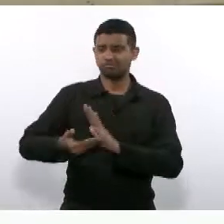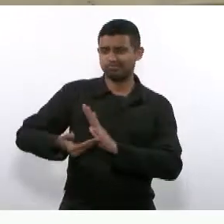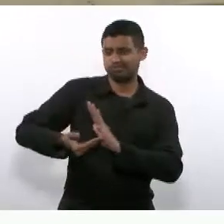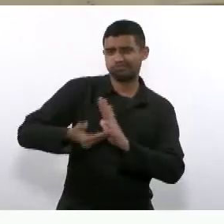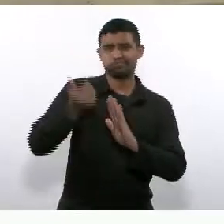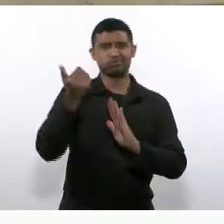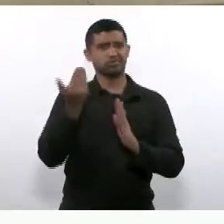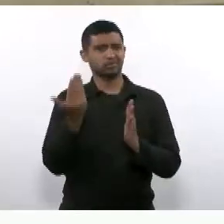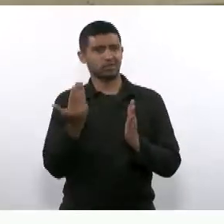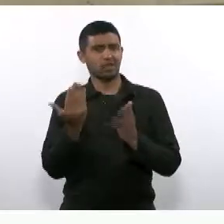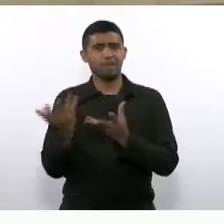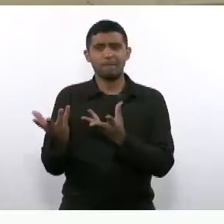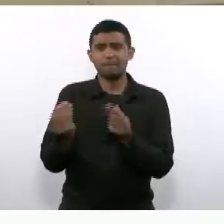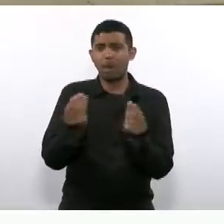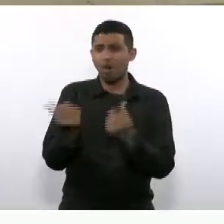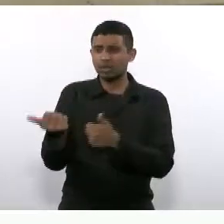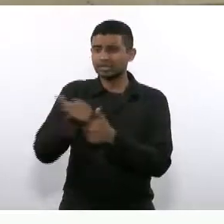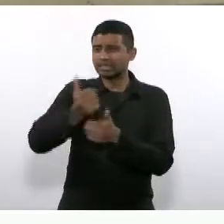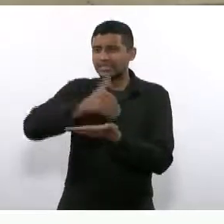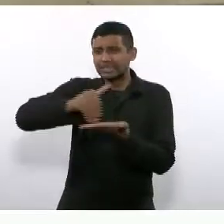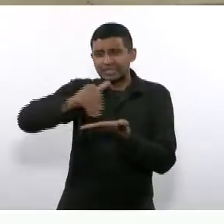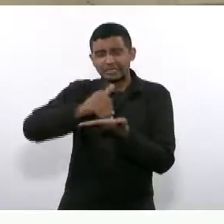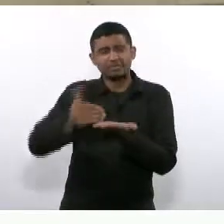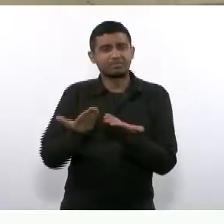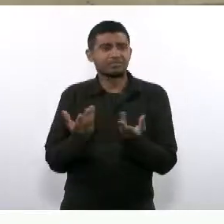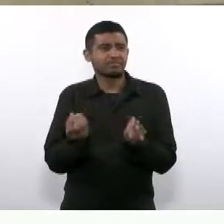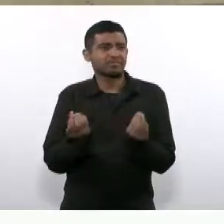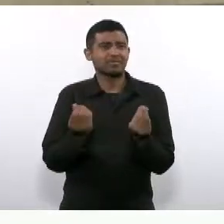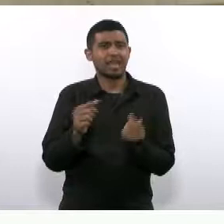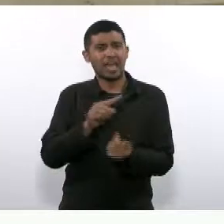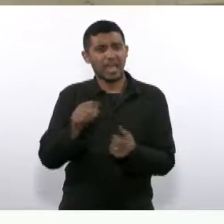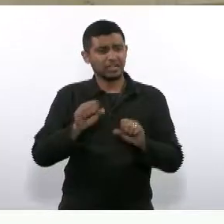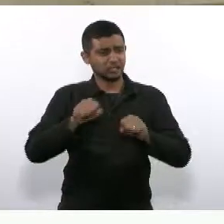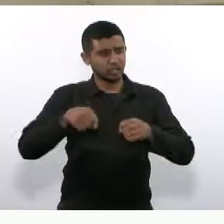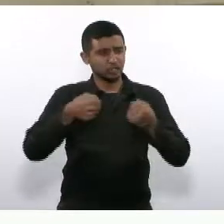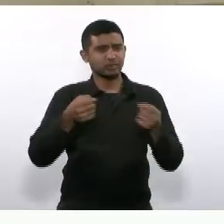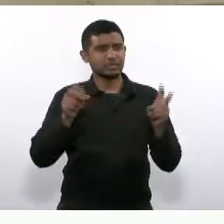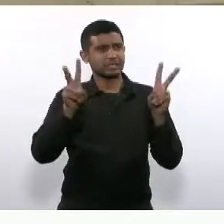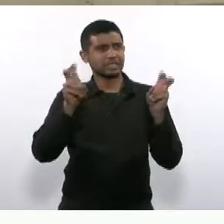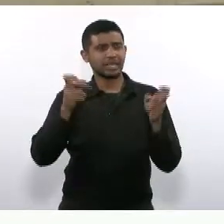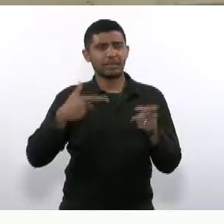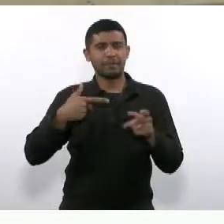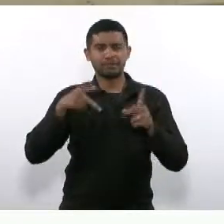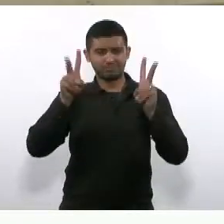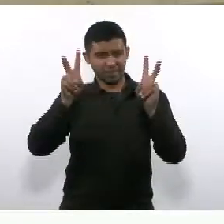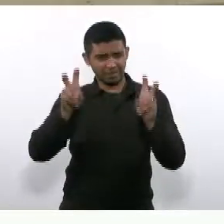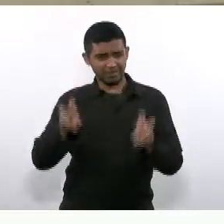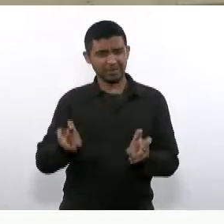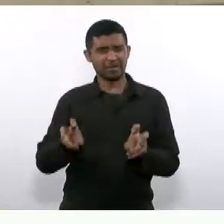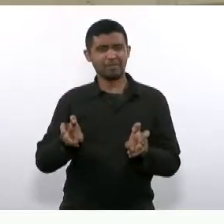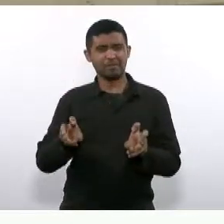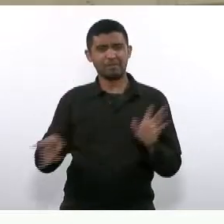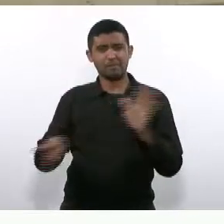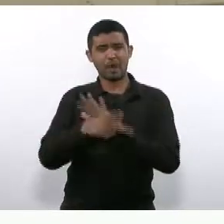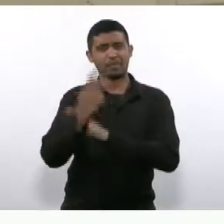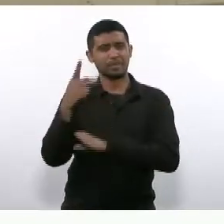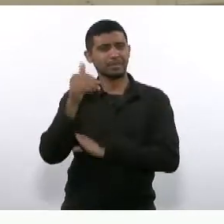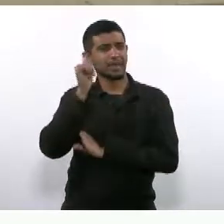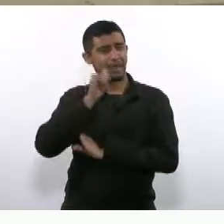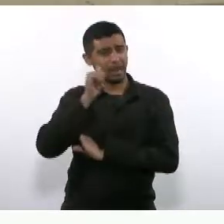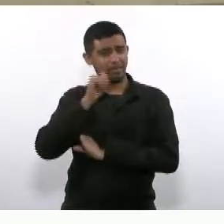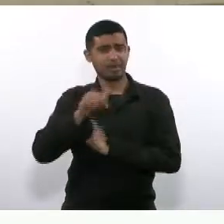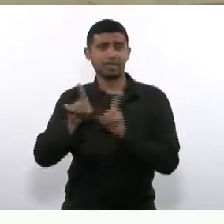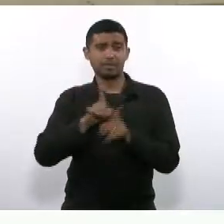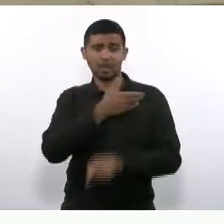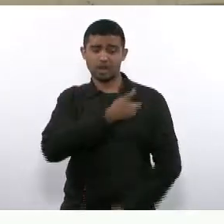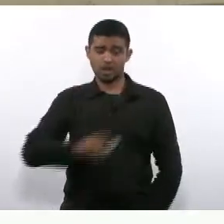de subsecretarias que tematizasse as questões relacionadas à mulher no âmbito do governo